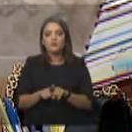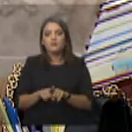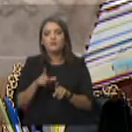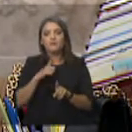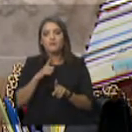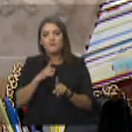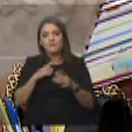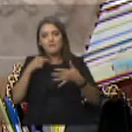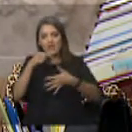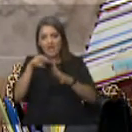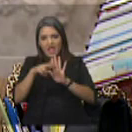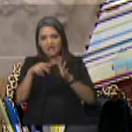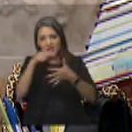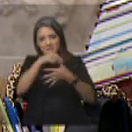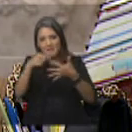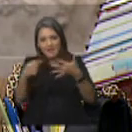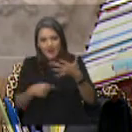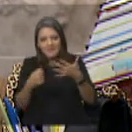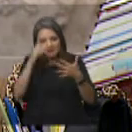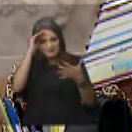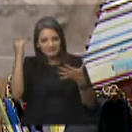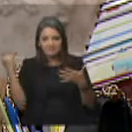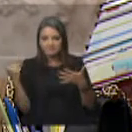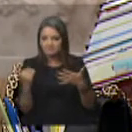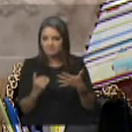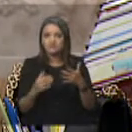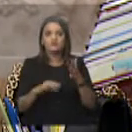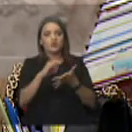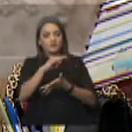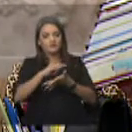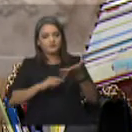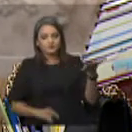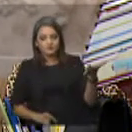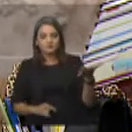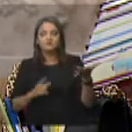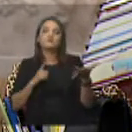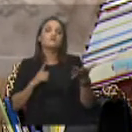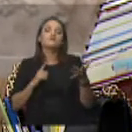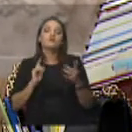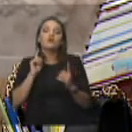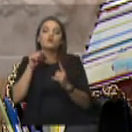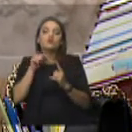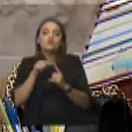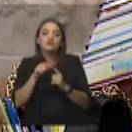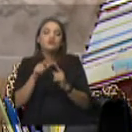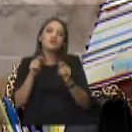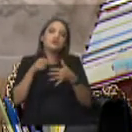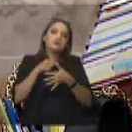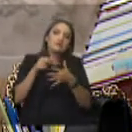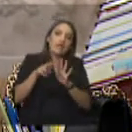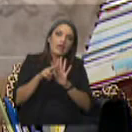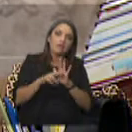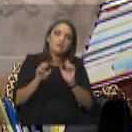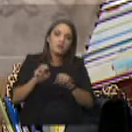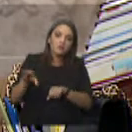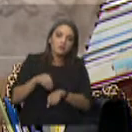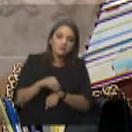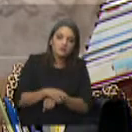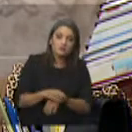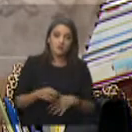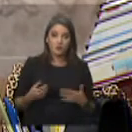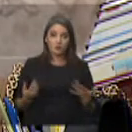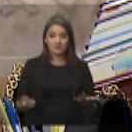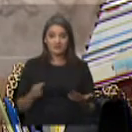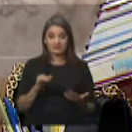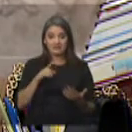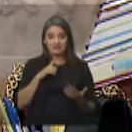dos requisitos definidos na autorização como condição para compartilhamento. Vê-se, portanto, que não há hipótese de compartilhamento